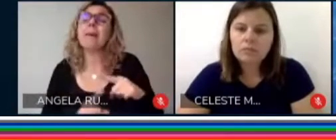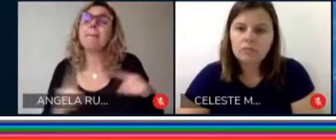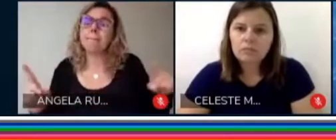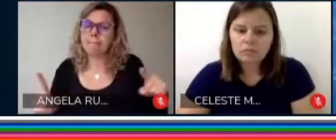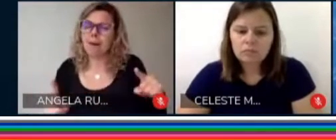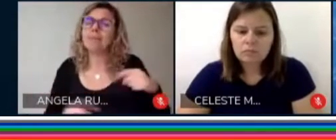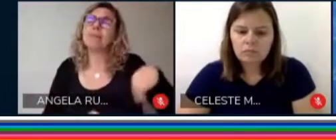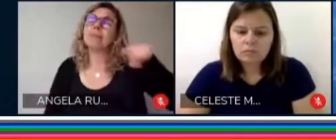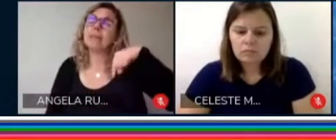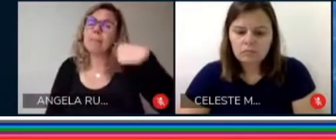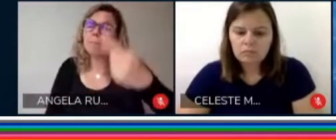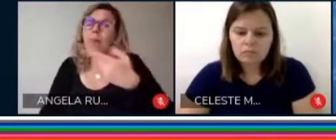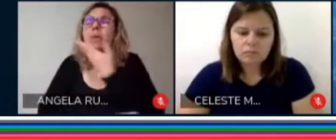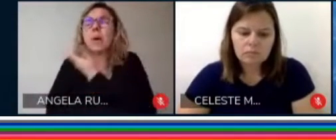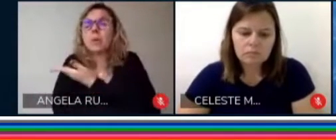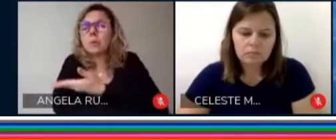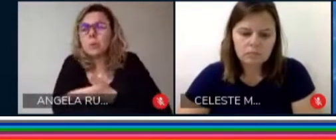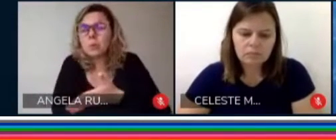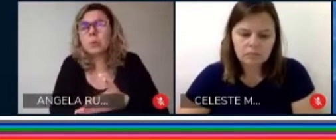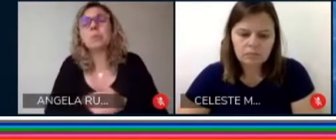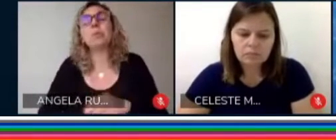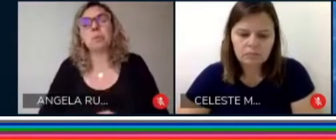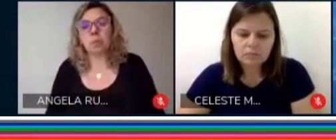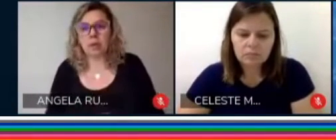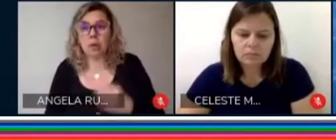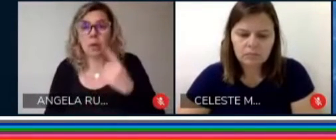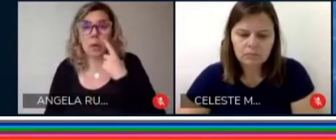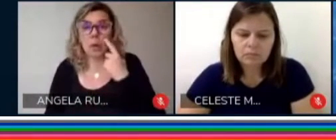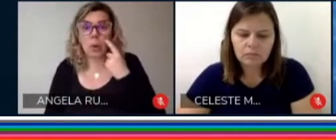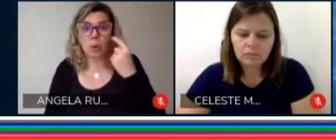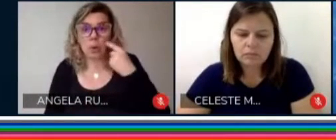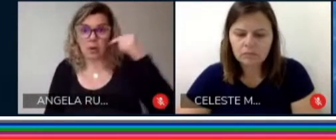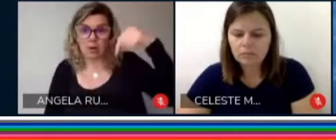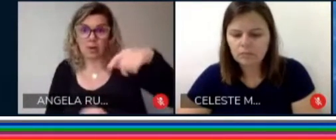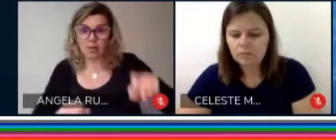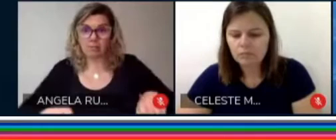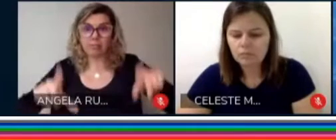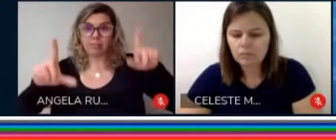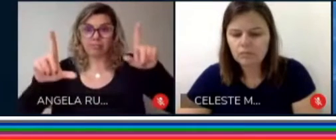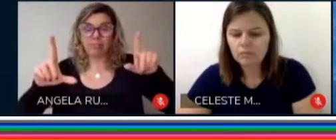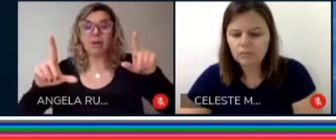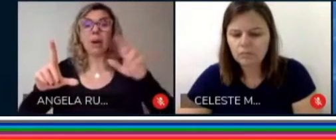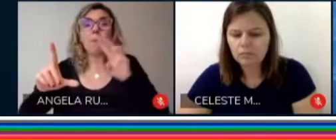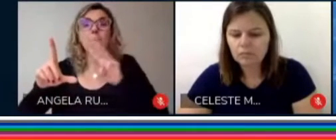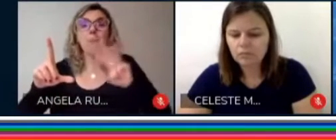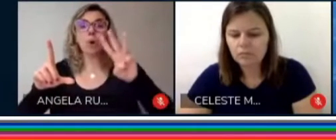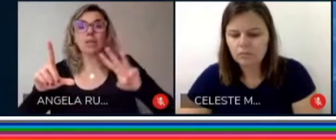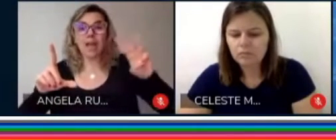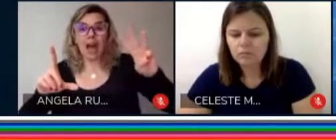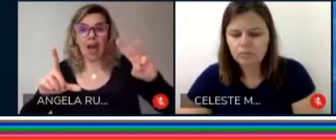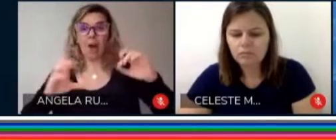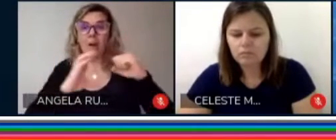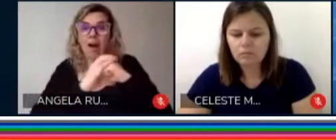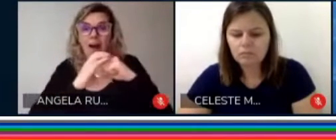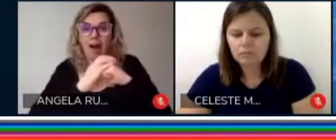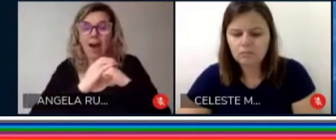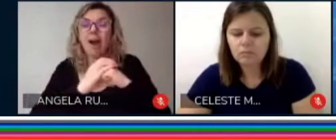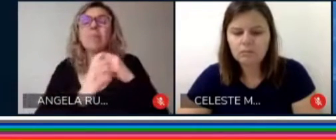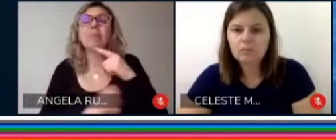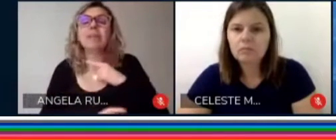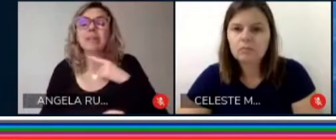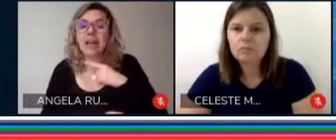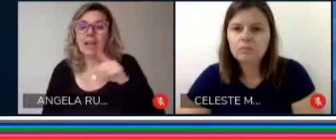vai acostumando, né. Então, vocês podem ver que nessa tela inicial, já o próprio portal já oferece um guia